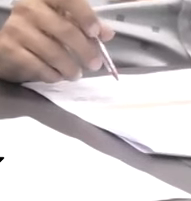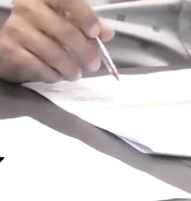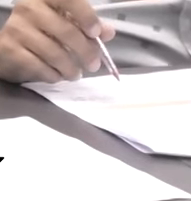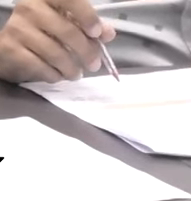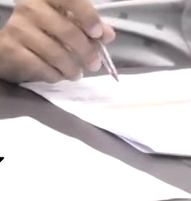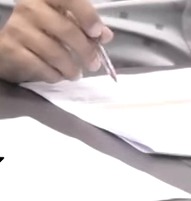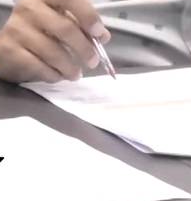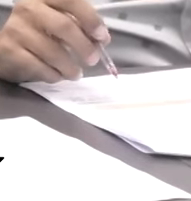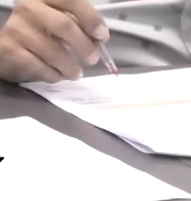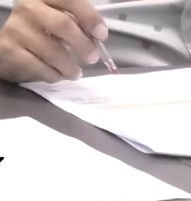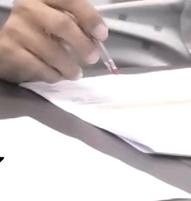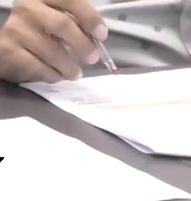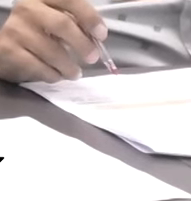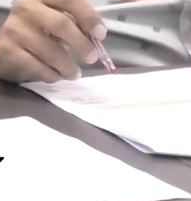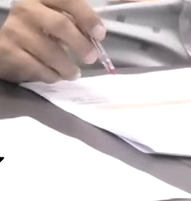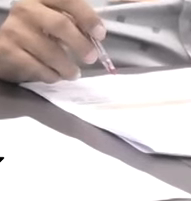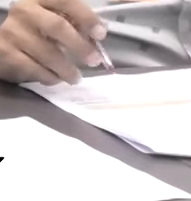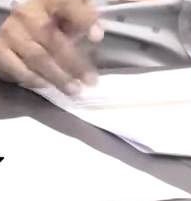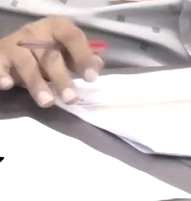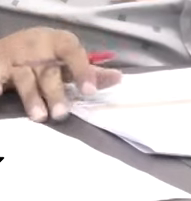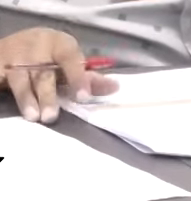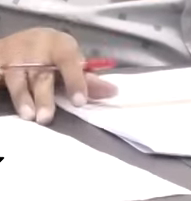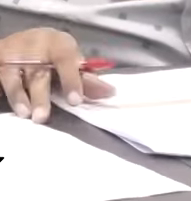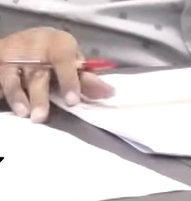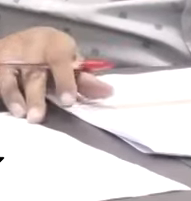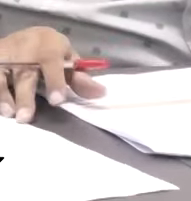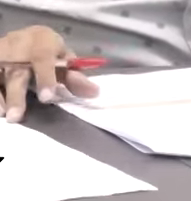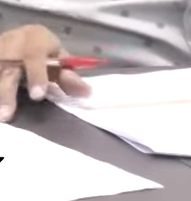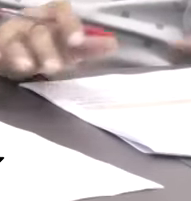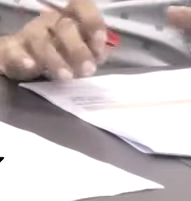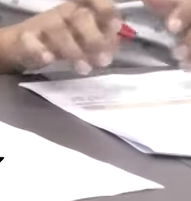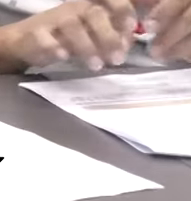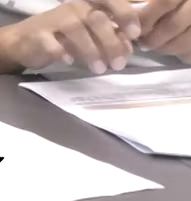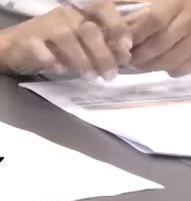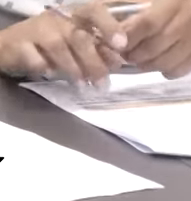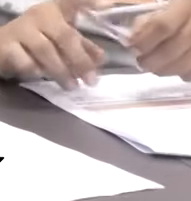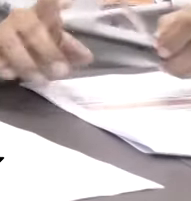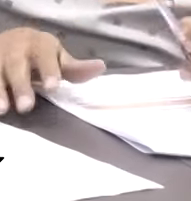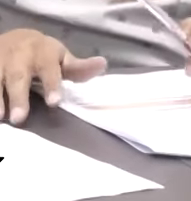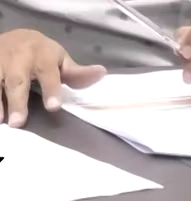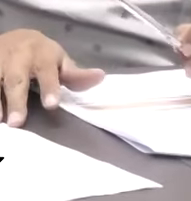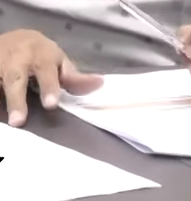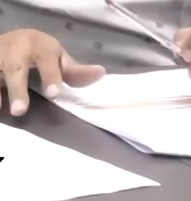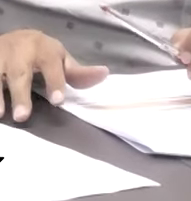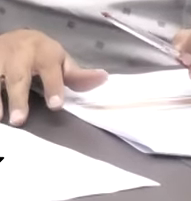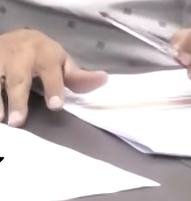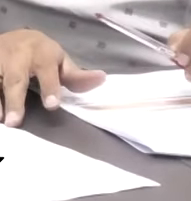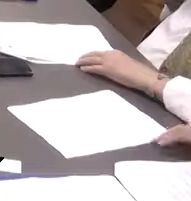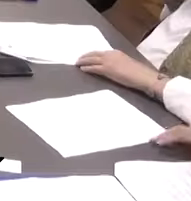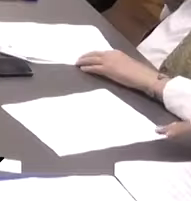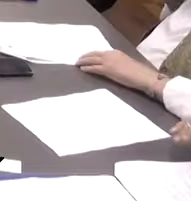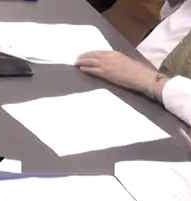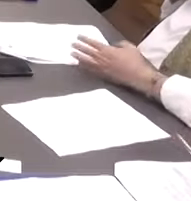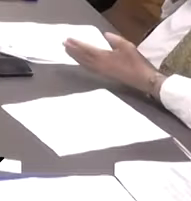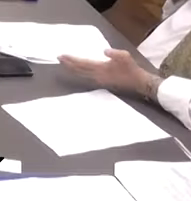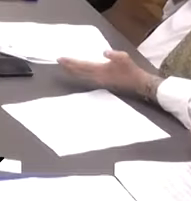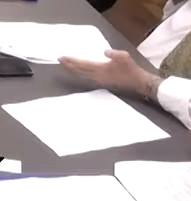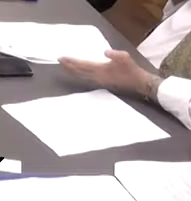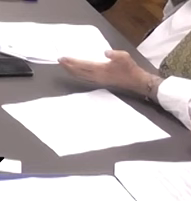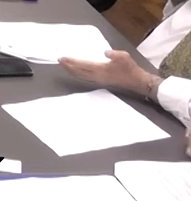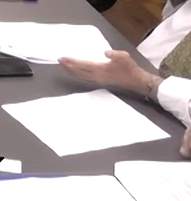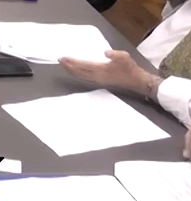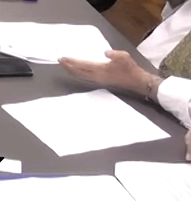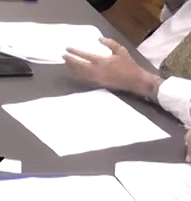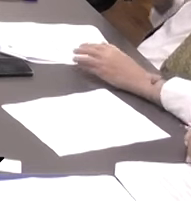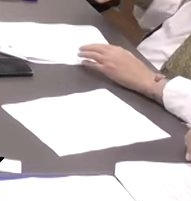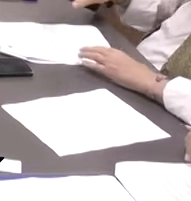modificação ser publicada em veículo de comunicação. Eu queria discutir. Concordo com você. Para discutir, presidente. Muito